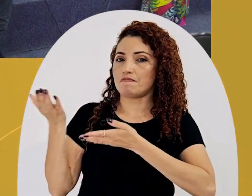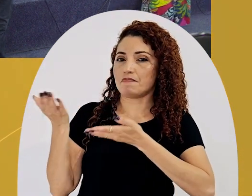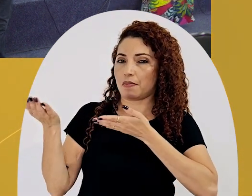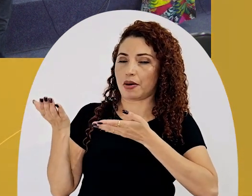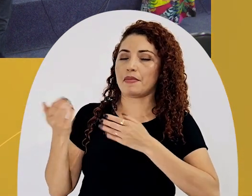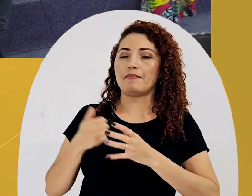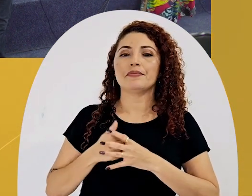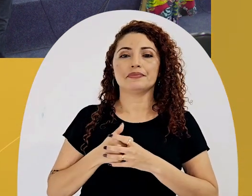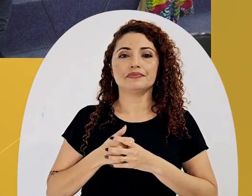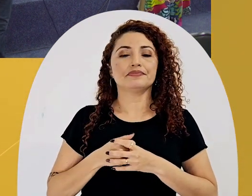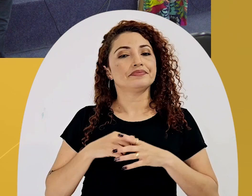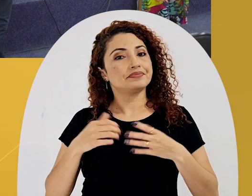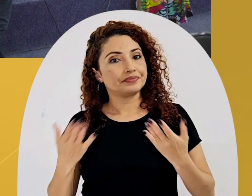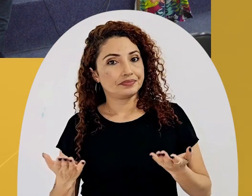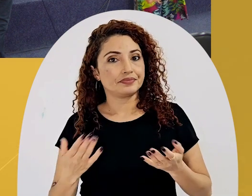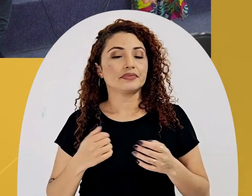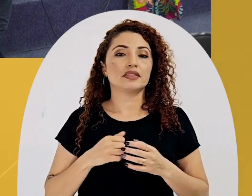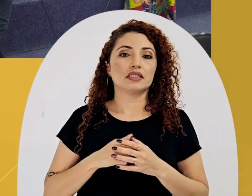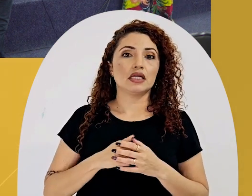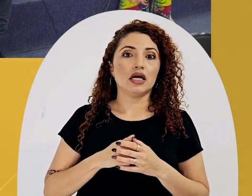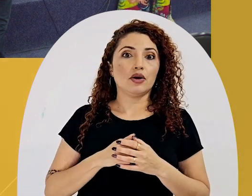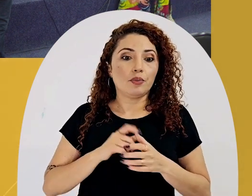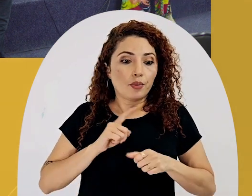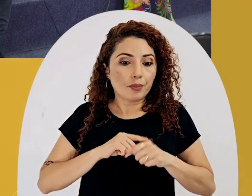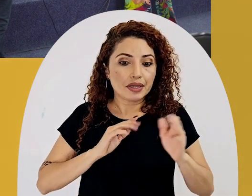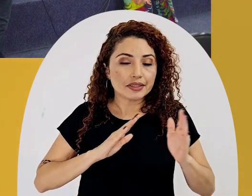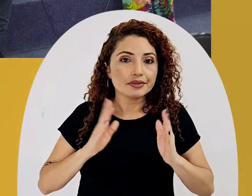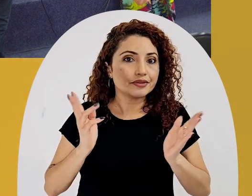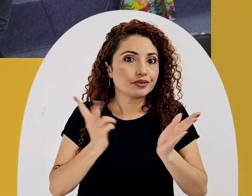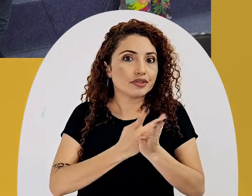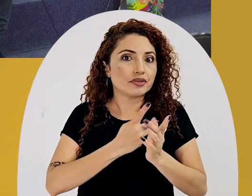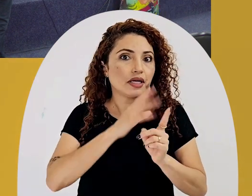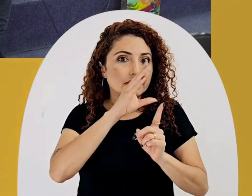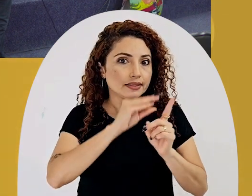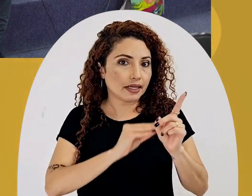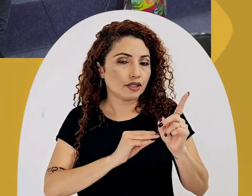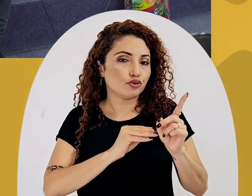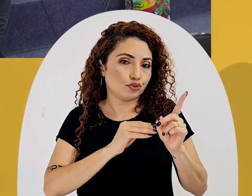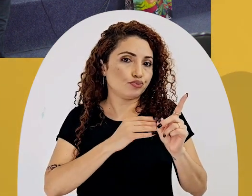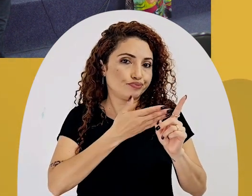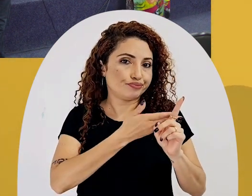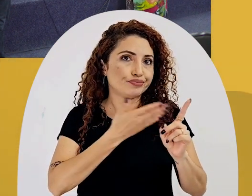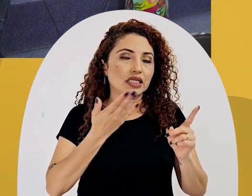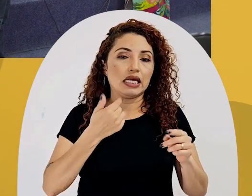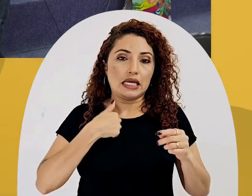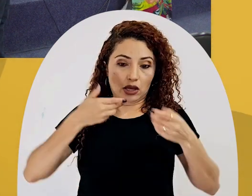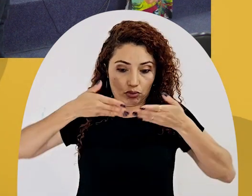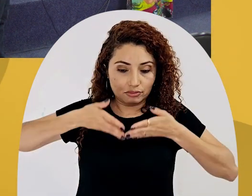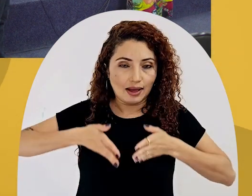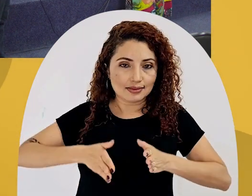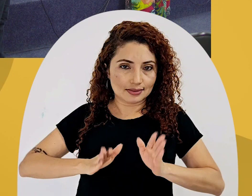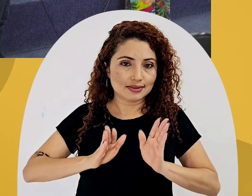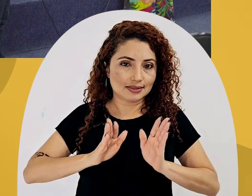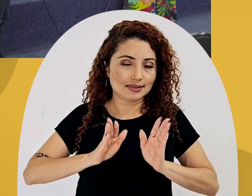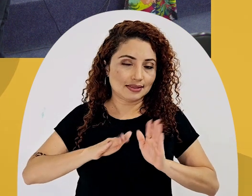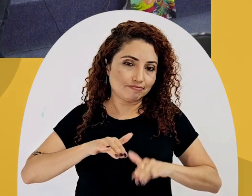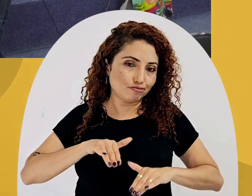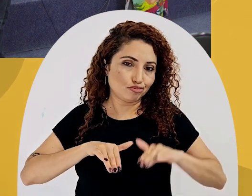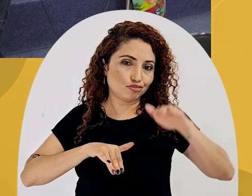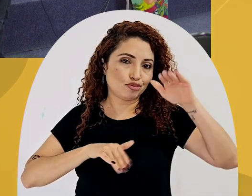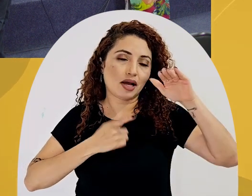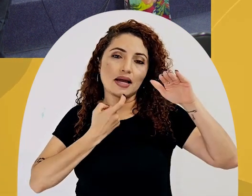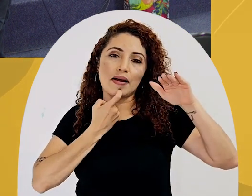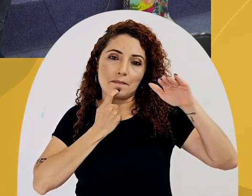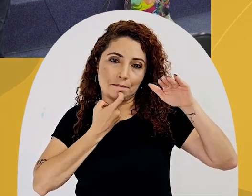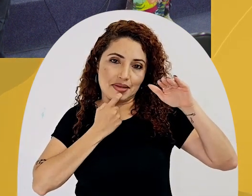algumas situações. Dentro das situações de assédio, por exemplo, como eu trouxe para vocês que eu nasci e cresci em Campinas. Campinas foi a